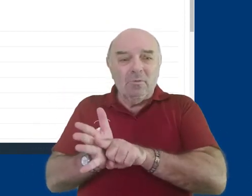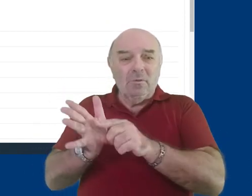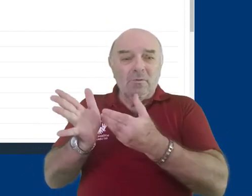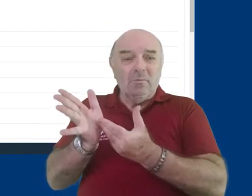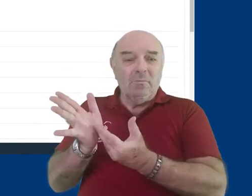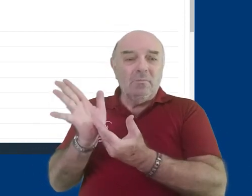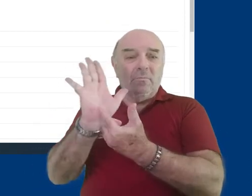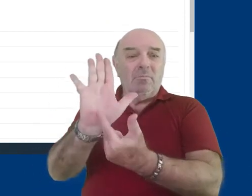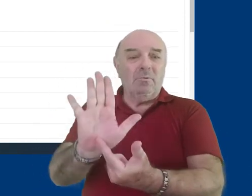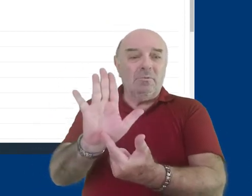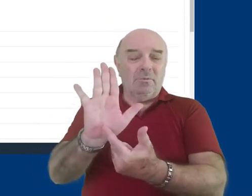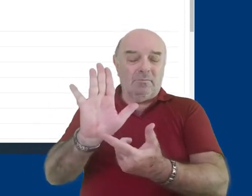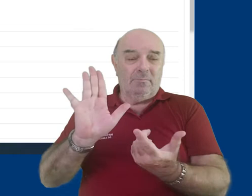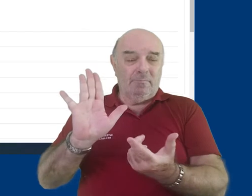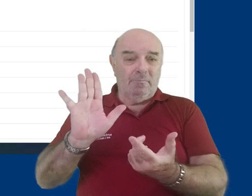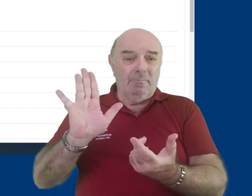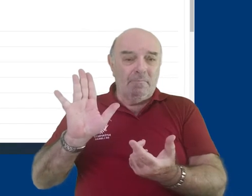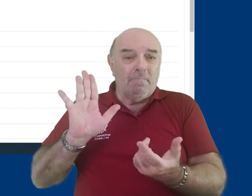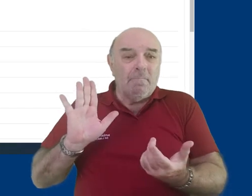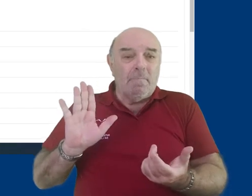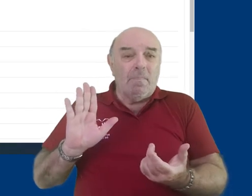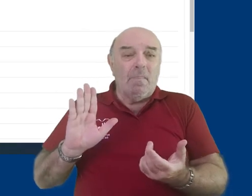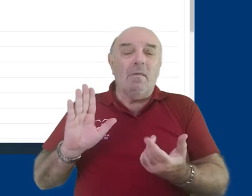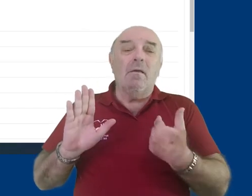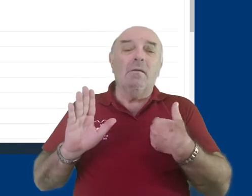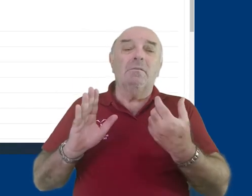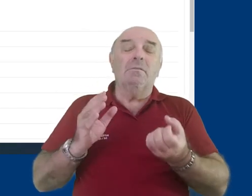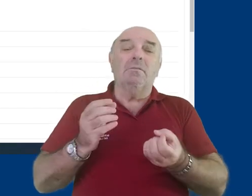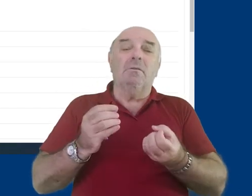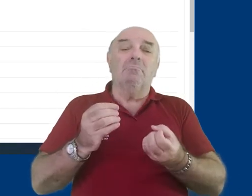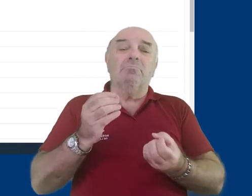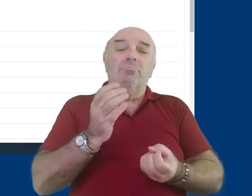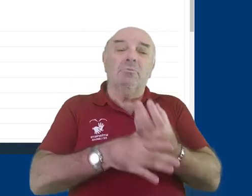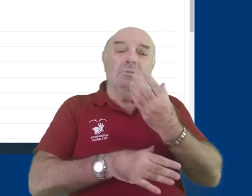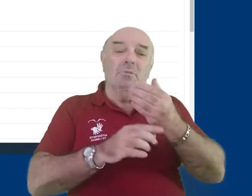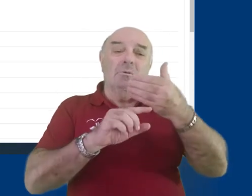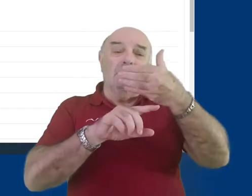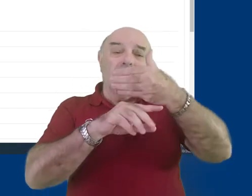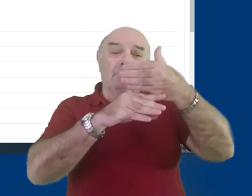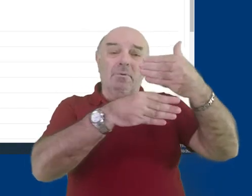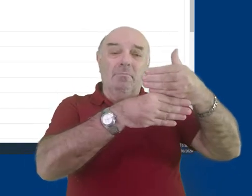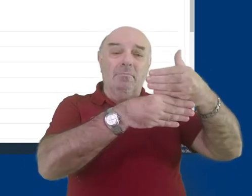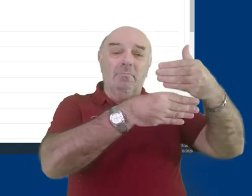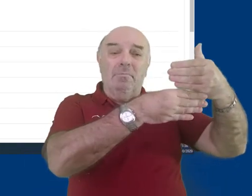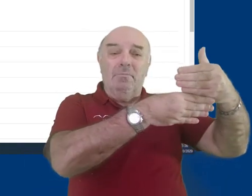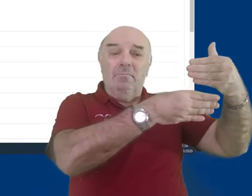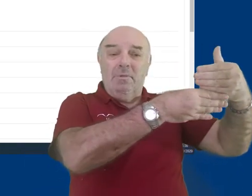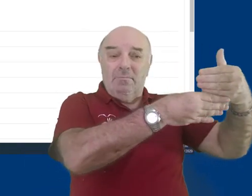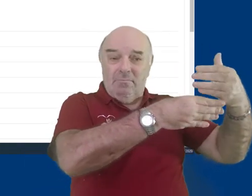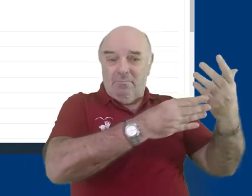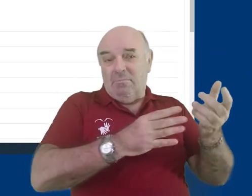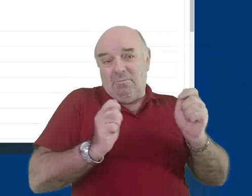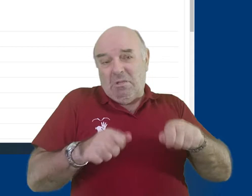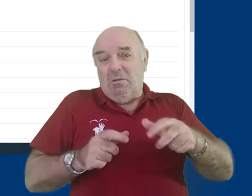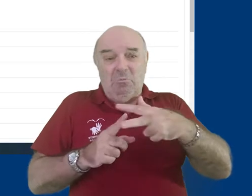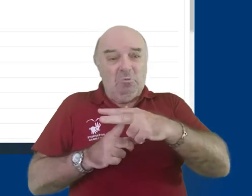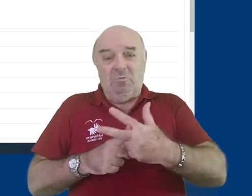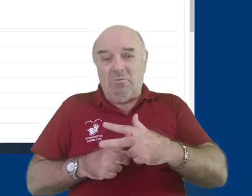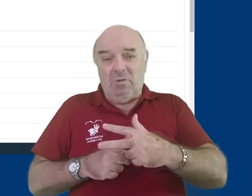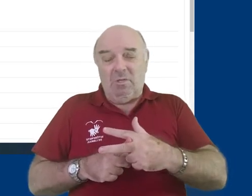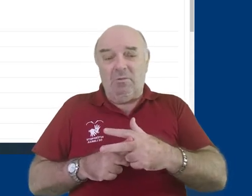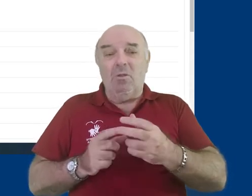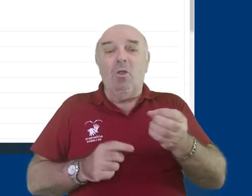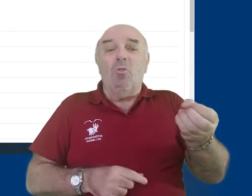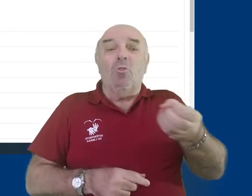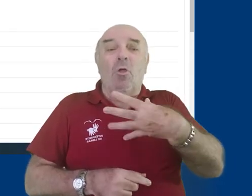questões vão ser exibidas para o usuário. Nesse caso, ele criaria uma nova página a cada pergunta, mas eu poderia